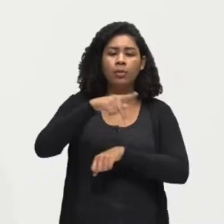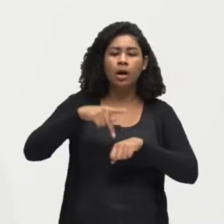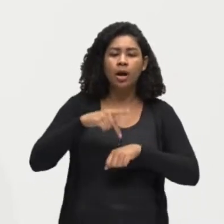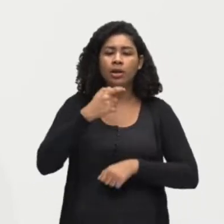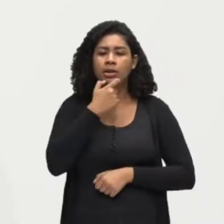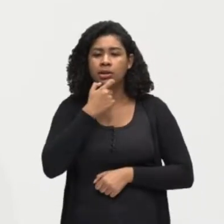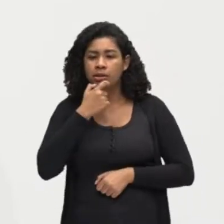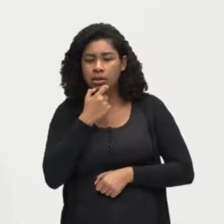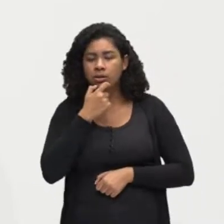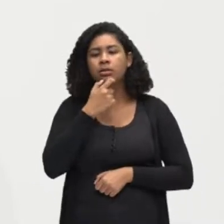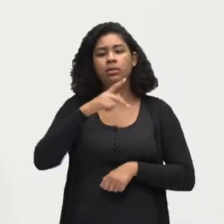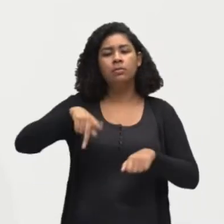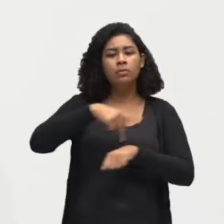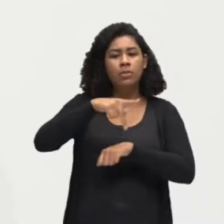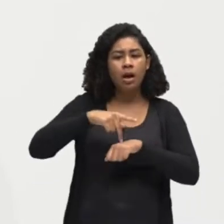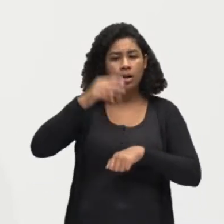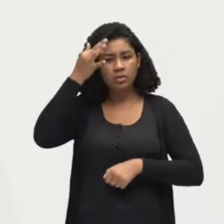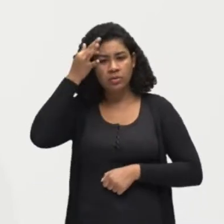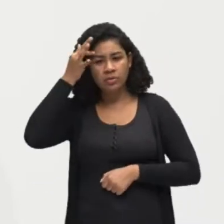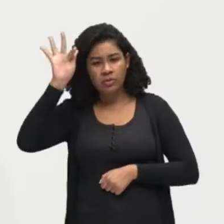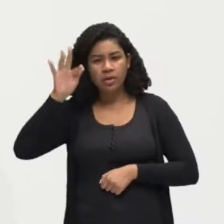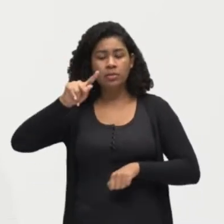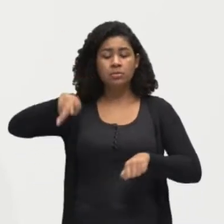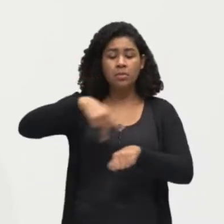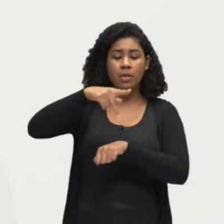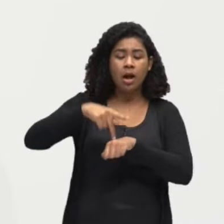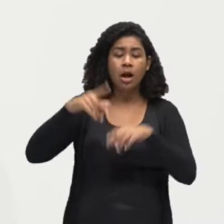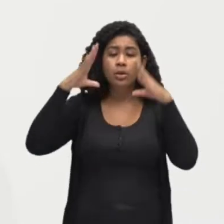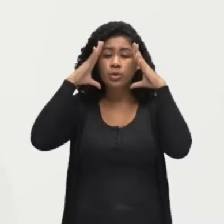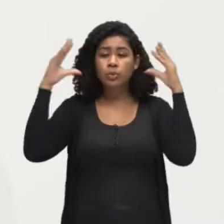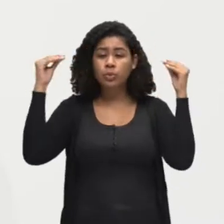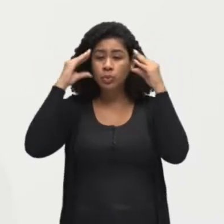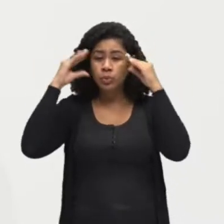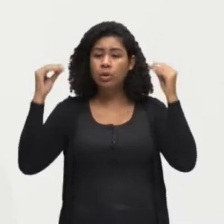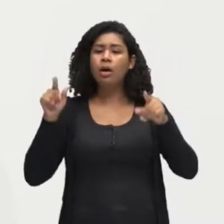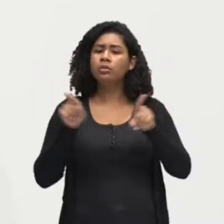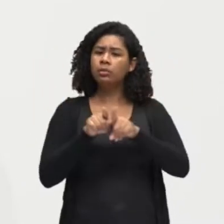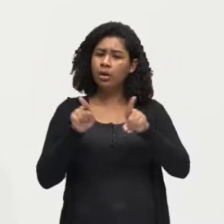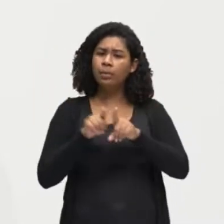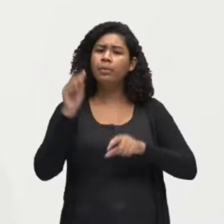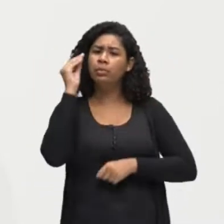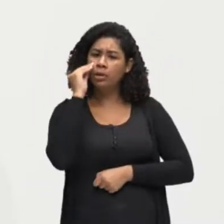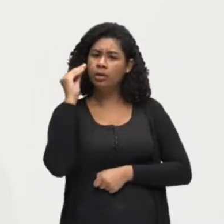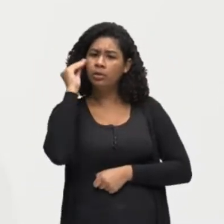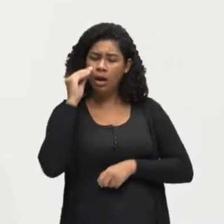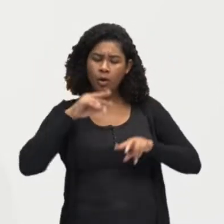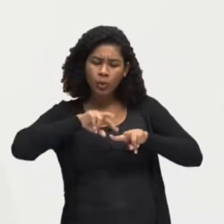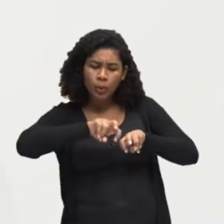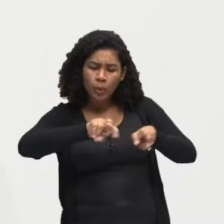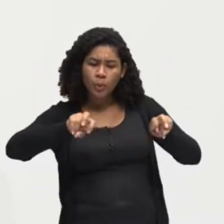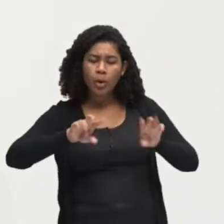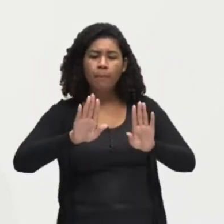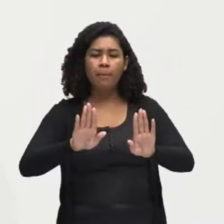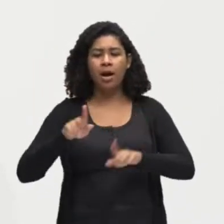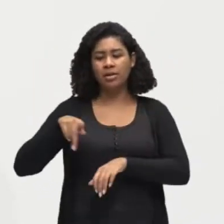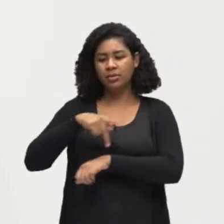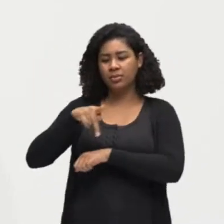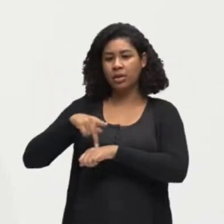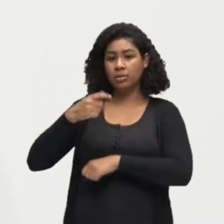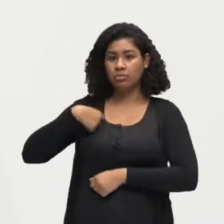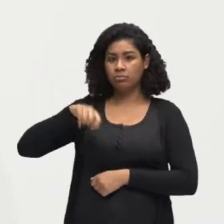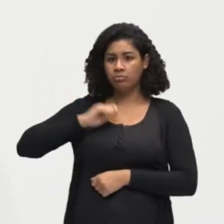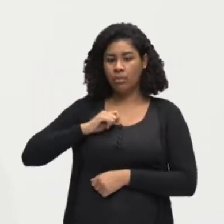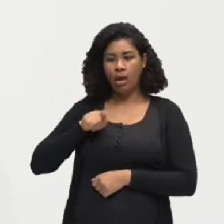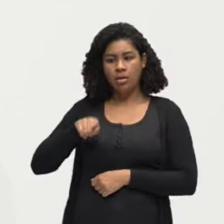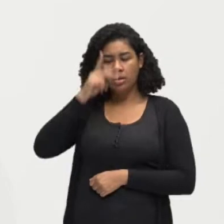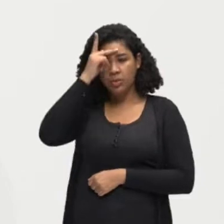franceses e holandeses. Porém, foram os portugueses que obtiveram os melhores resultados. Então, deixa eu ver se eu